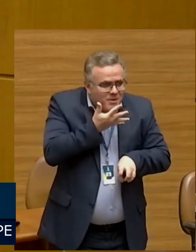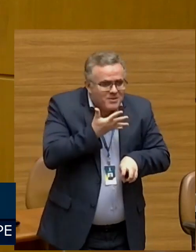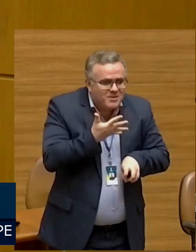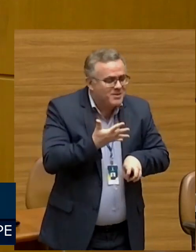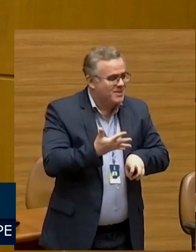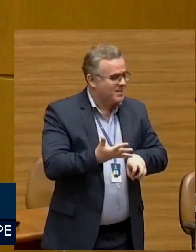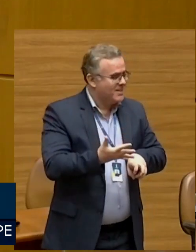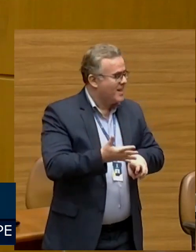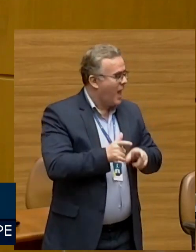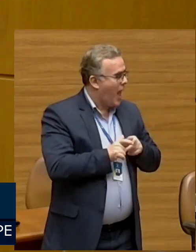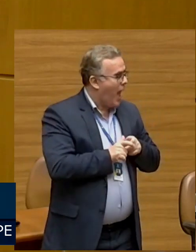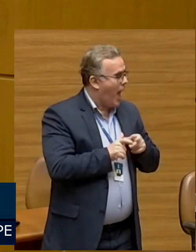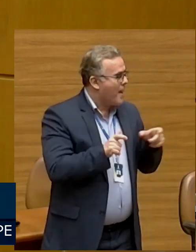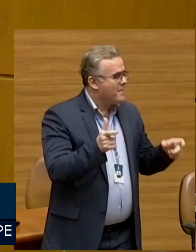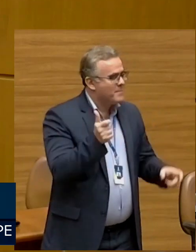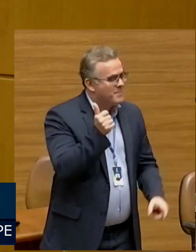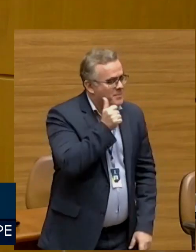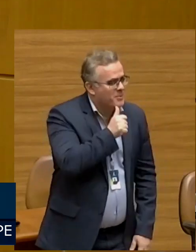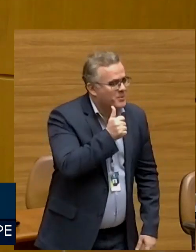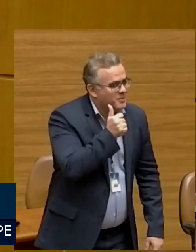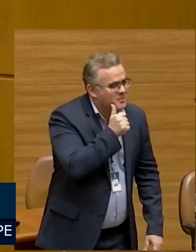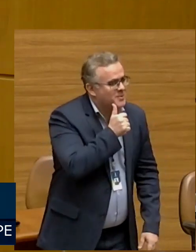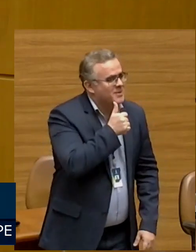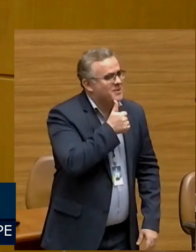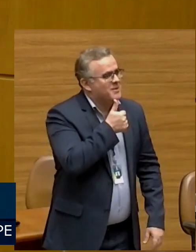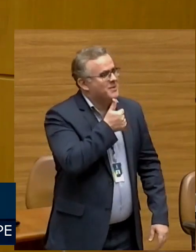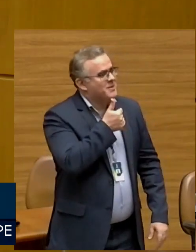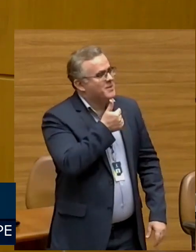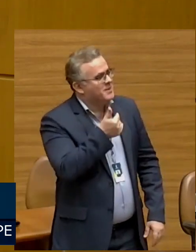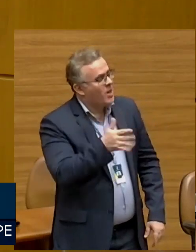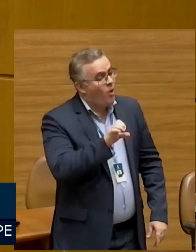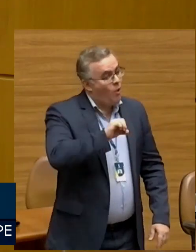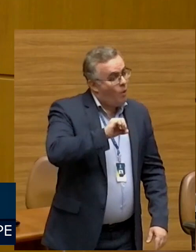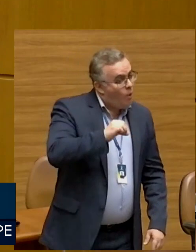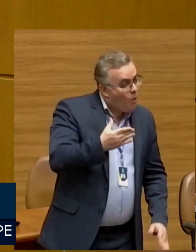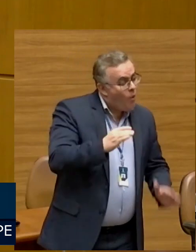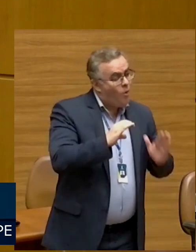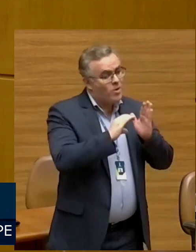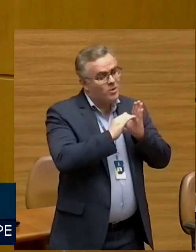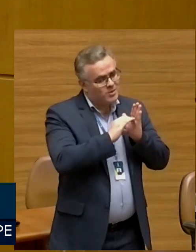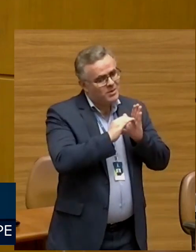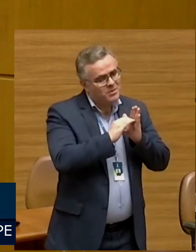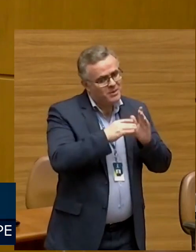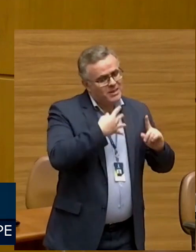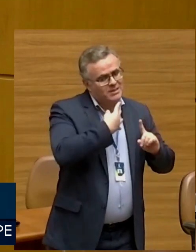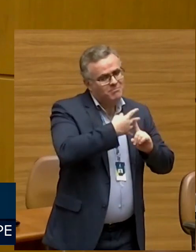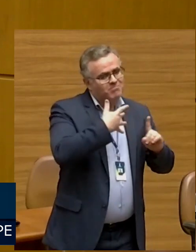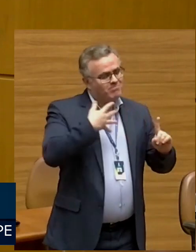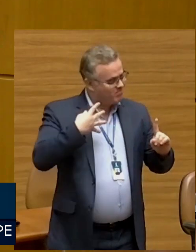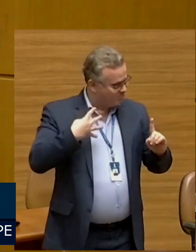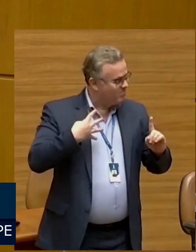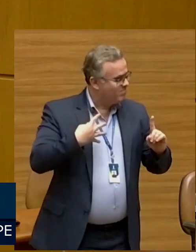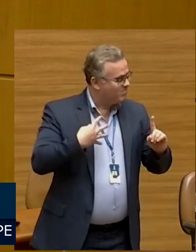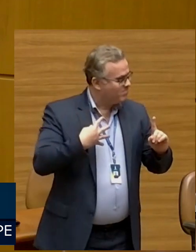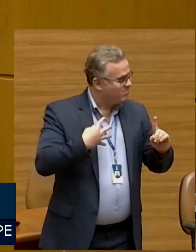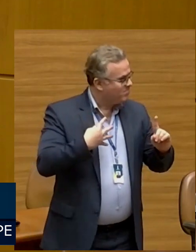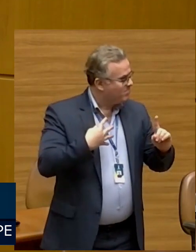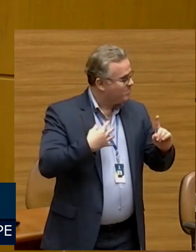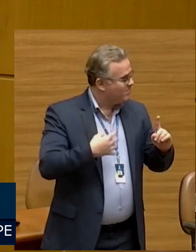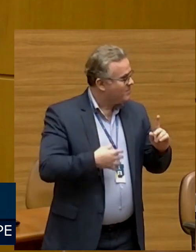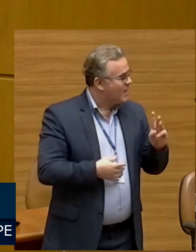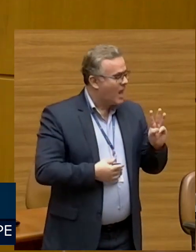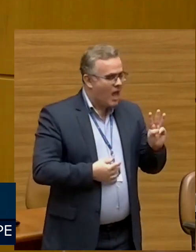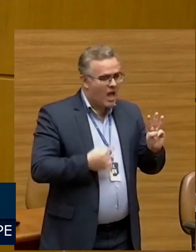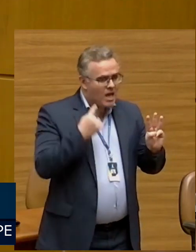são mulheres ou pessoas da comunidade LGBTQIA+. E três